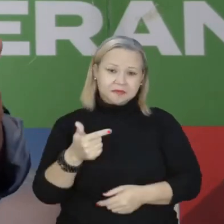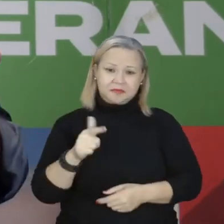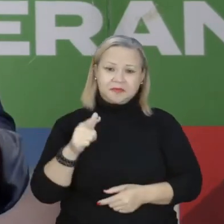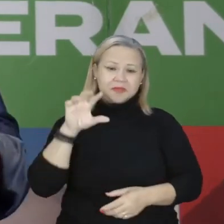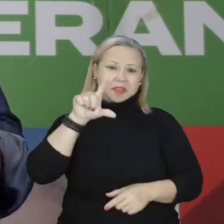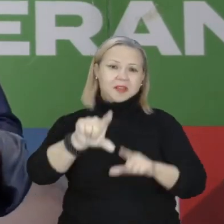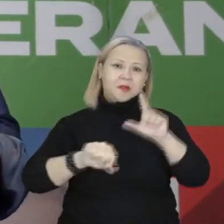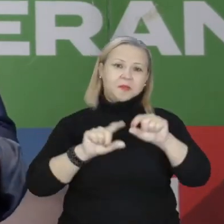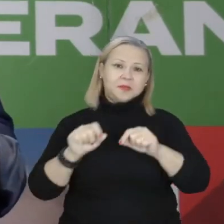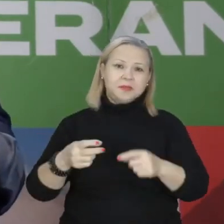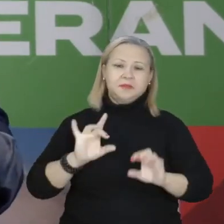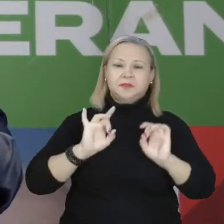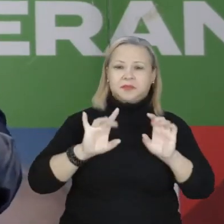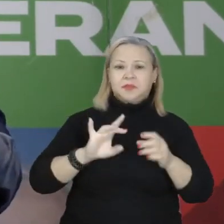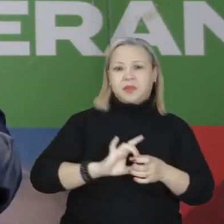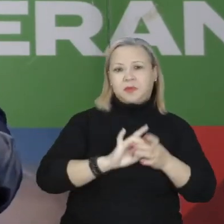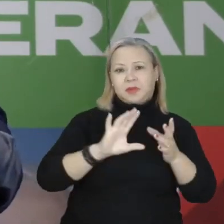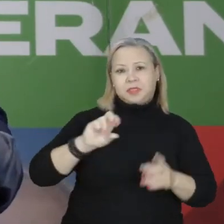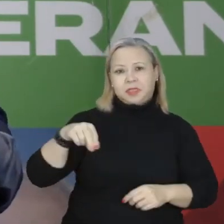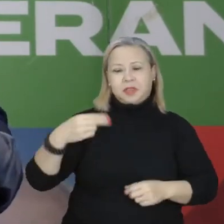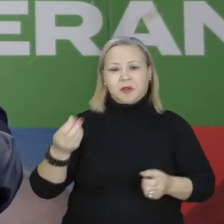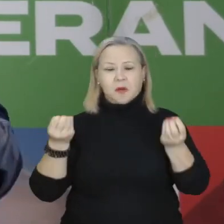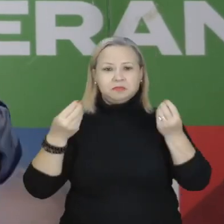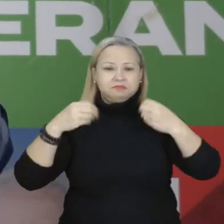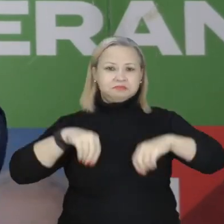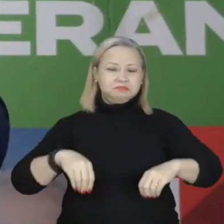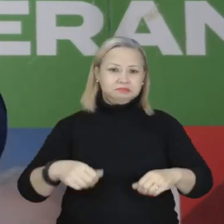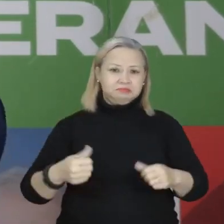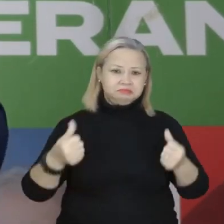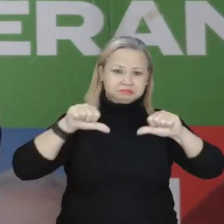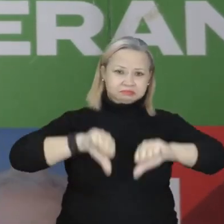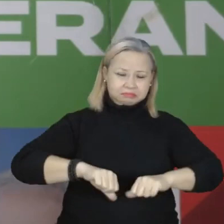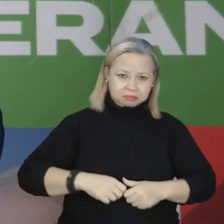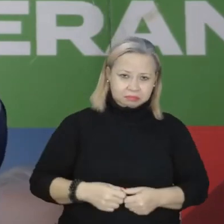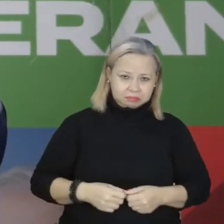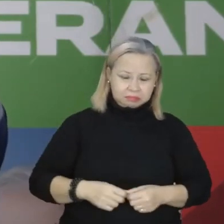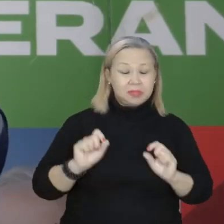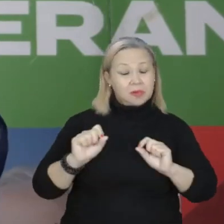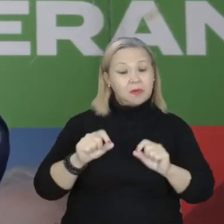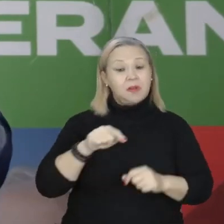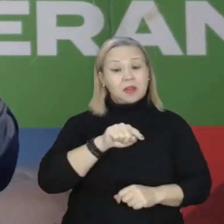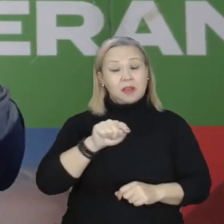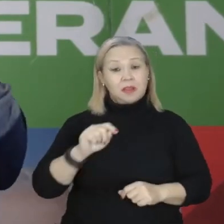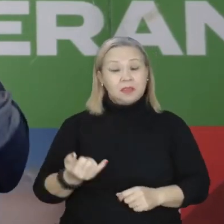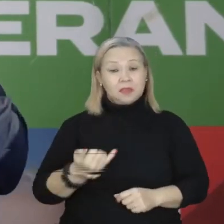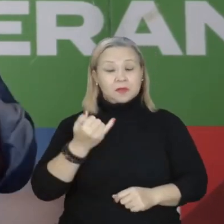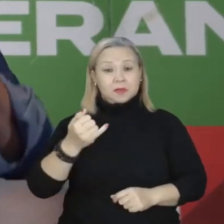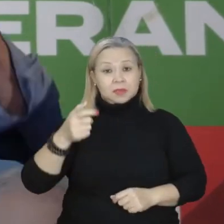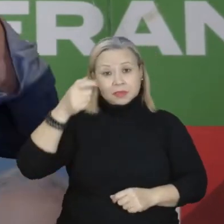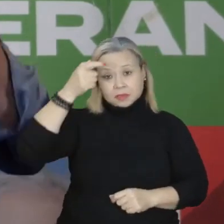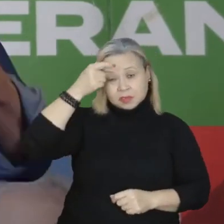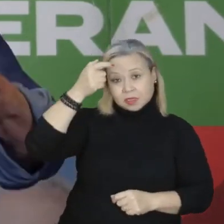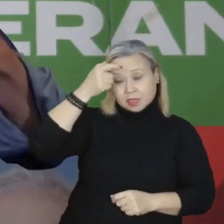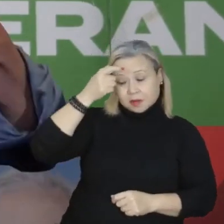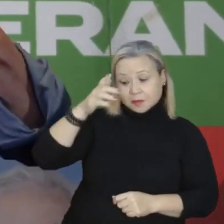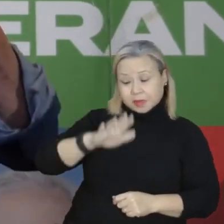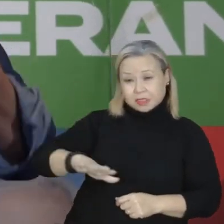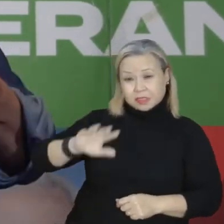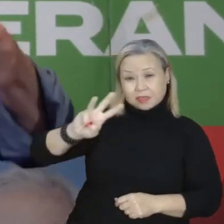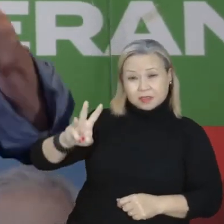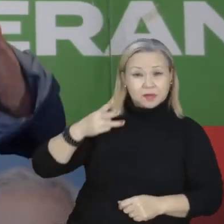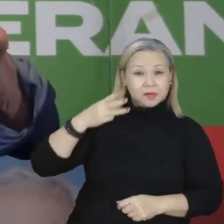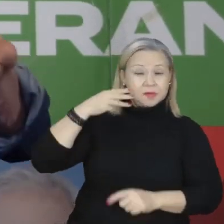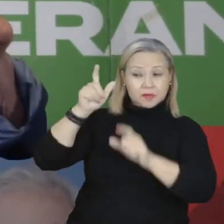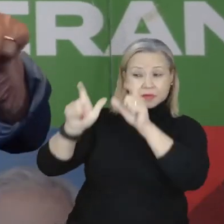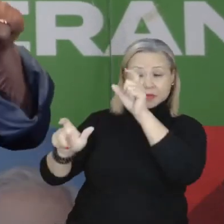tem ou a democracia ou a barbárie. Então é isso que vai estar em jogo na sua cabeça e na cabeça de milhões de homens